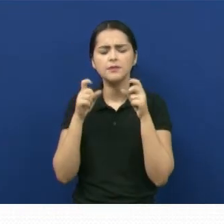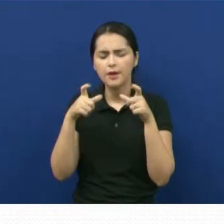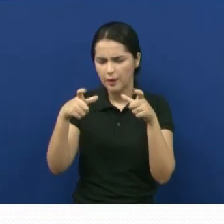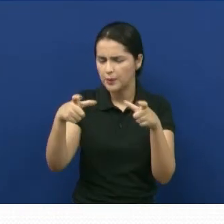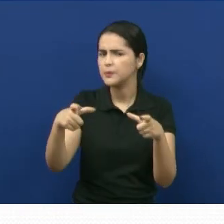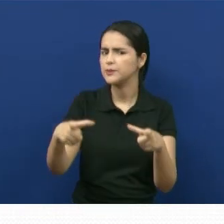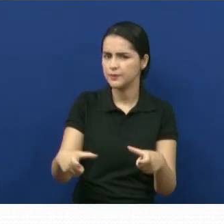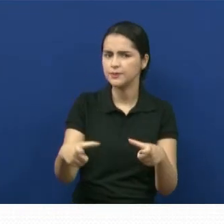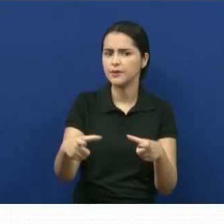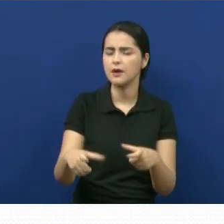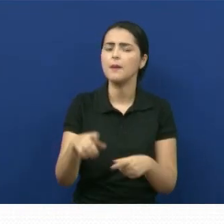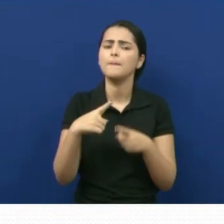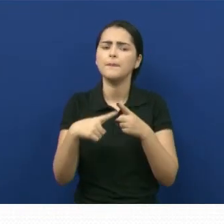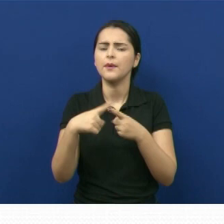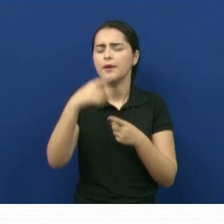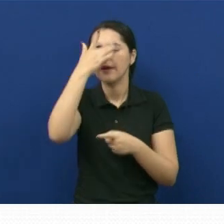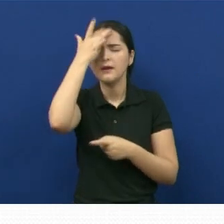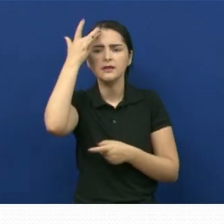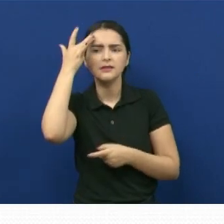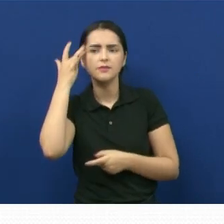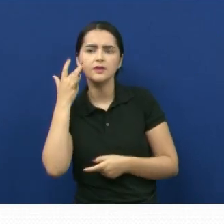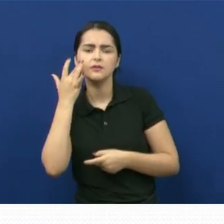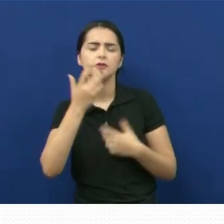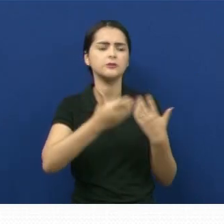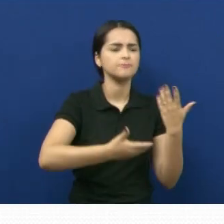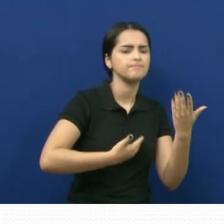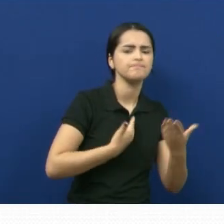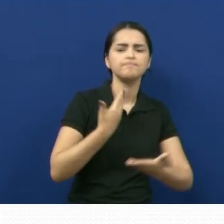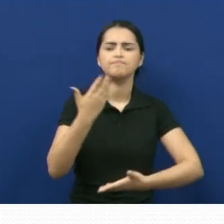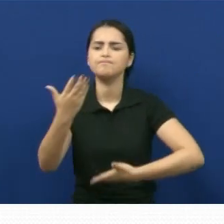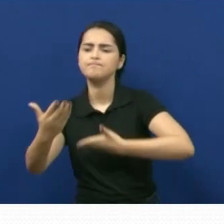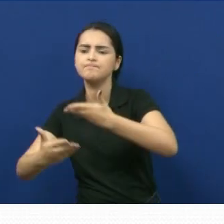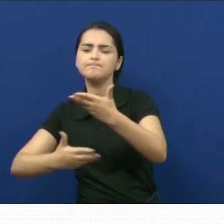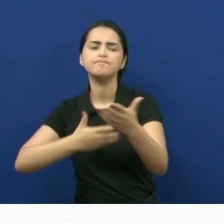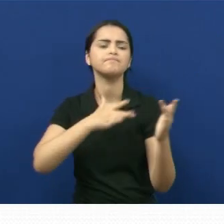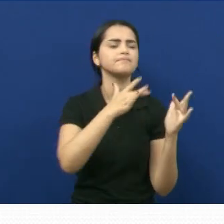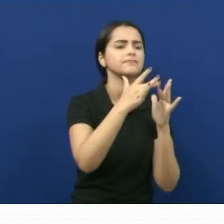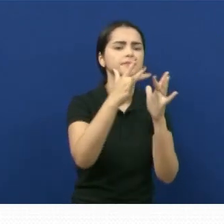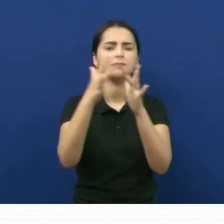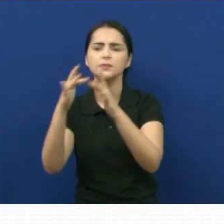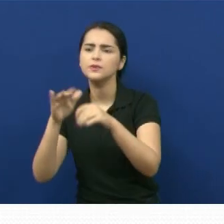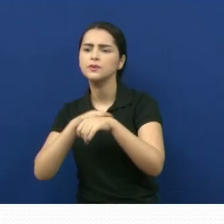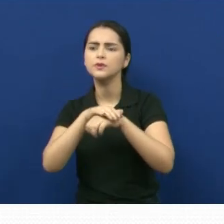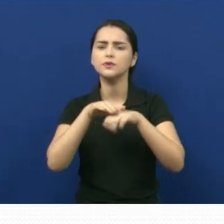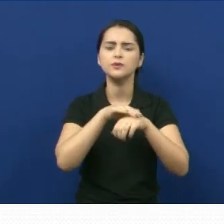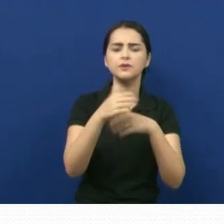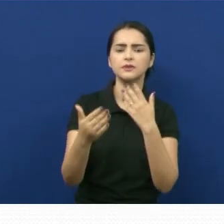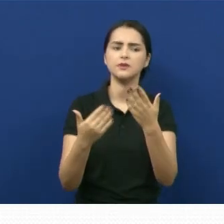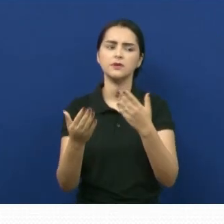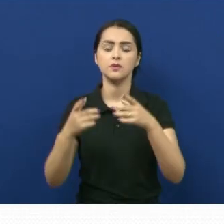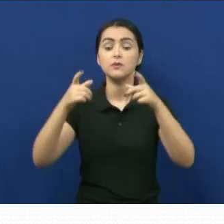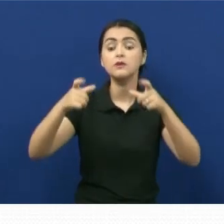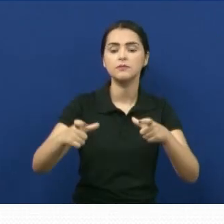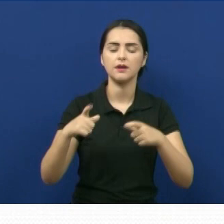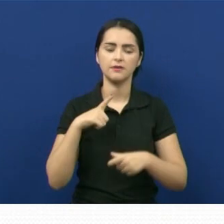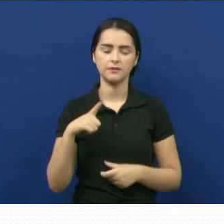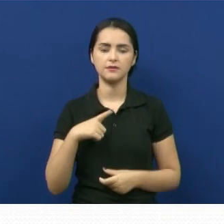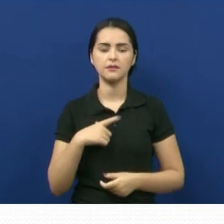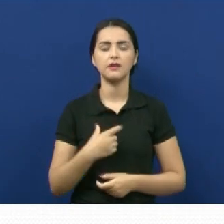lugares, pois seus habitantes estão em interação com o espaço em que vivem. Para eles, há uma relação